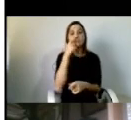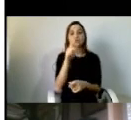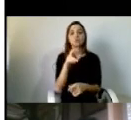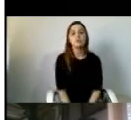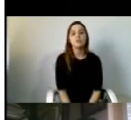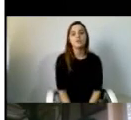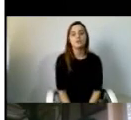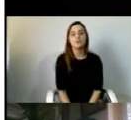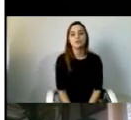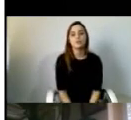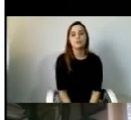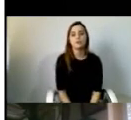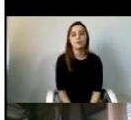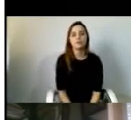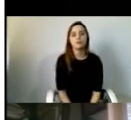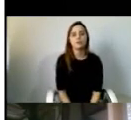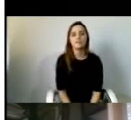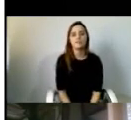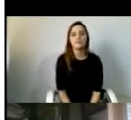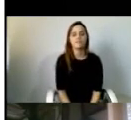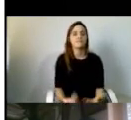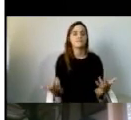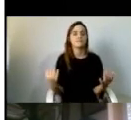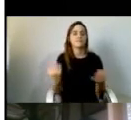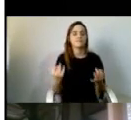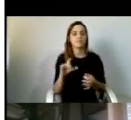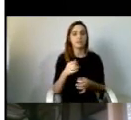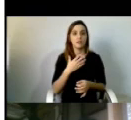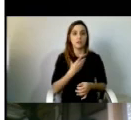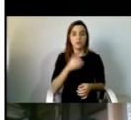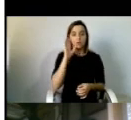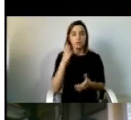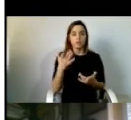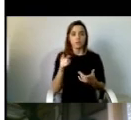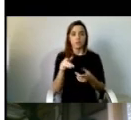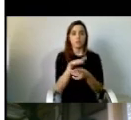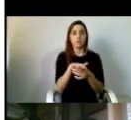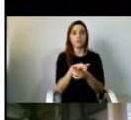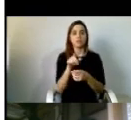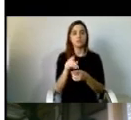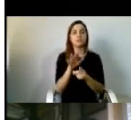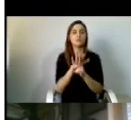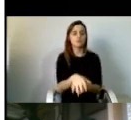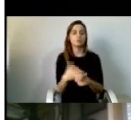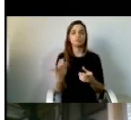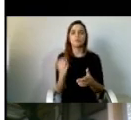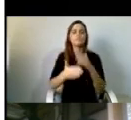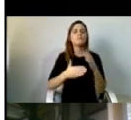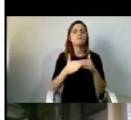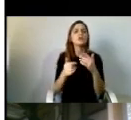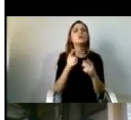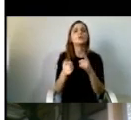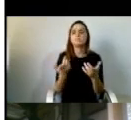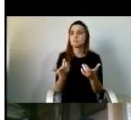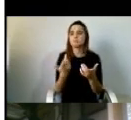casos. Também quisemos saber se o que é que faziam perante essas situações de discriminação, se apresentavam queixa ou